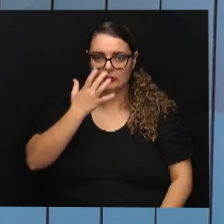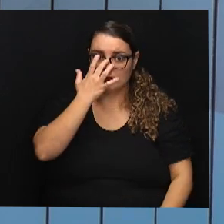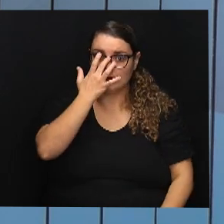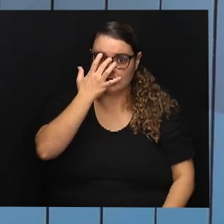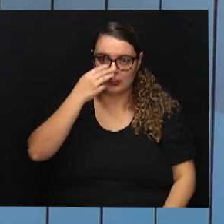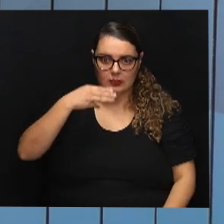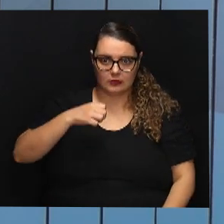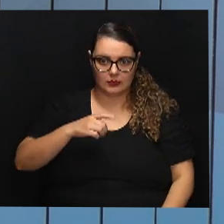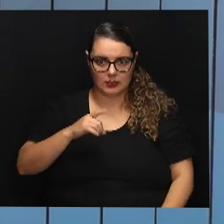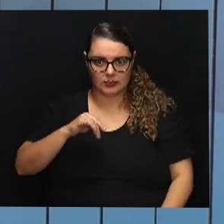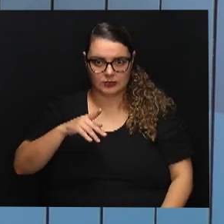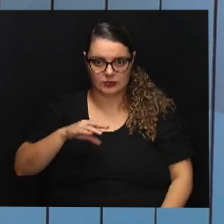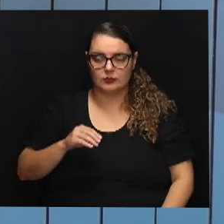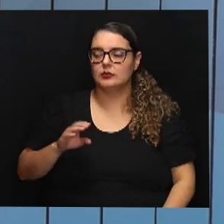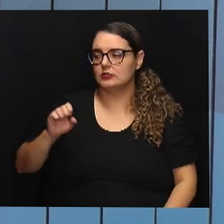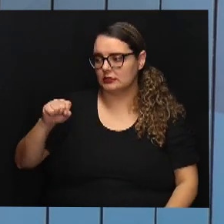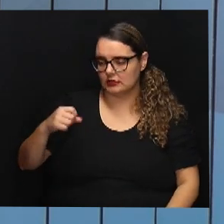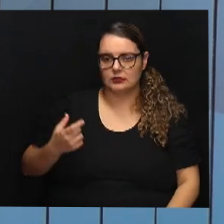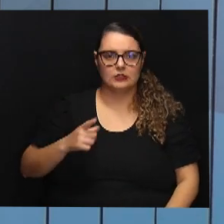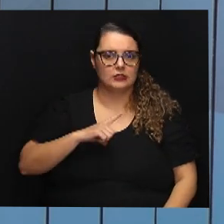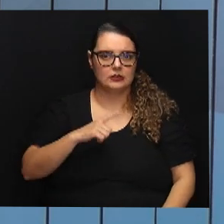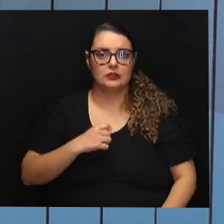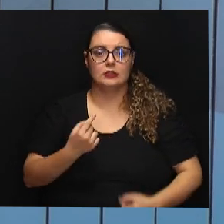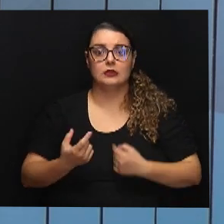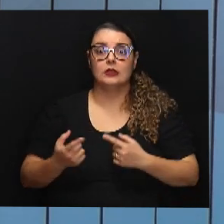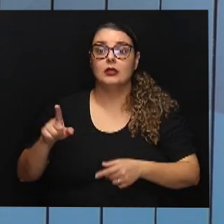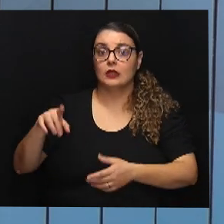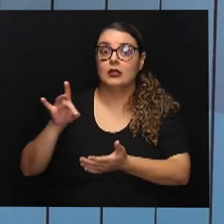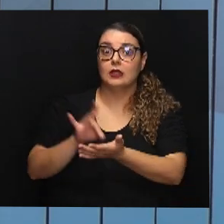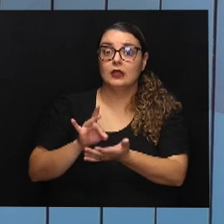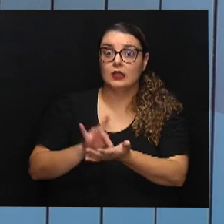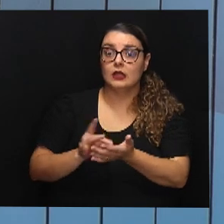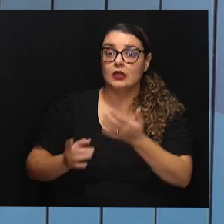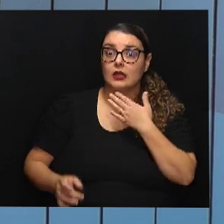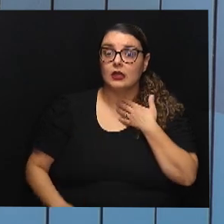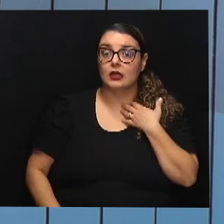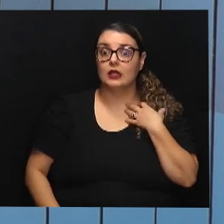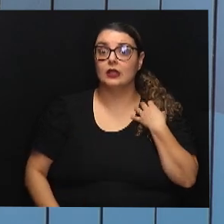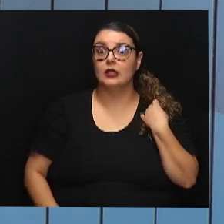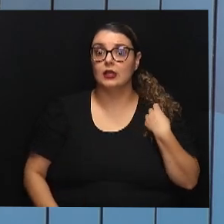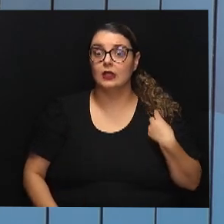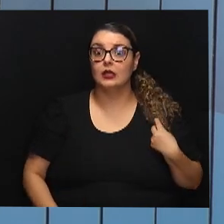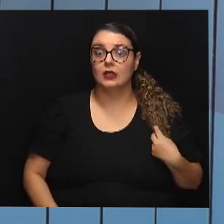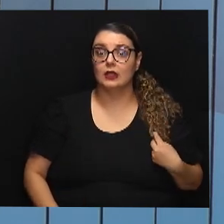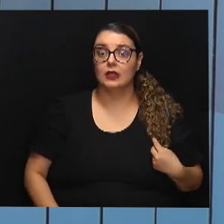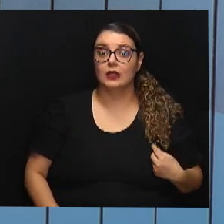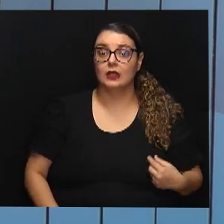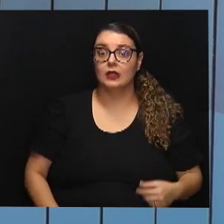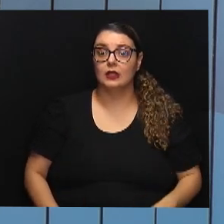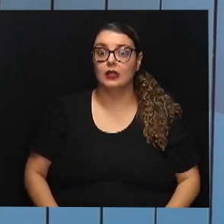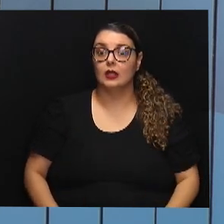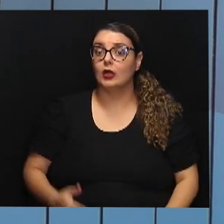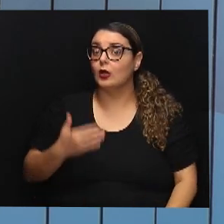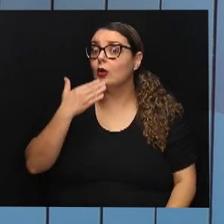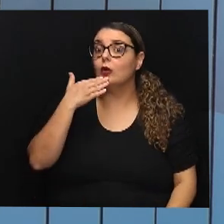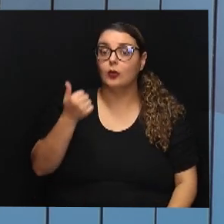mas ela tá ali, né, forçando a mandíbula. Tem algum jeito, algum Na verdade, método?